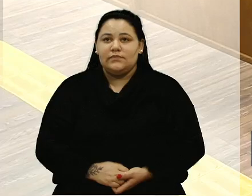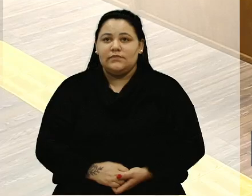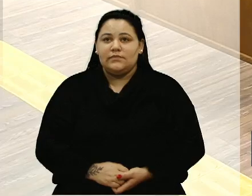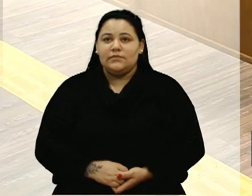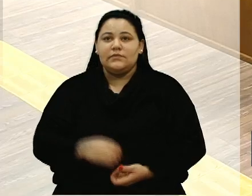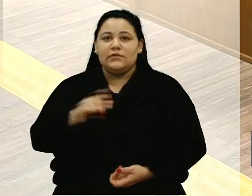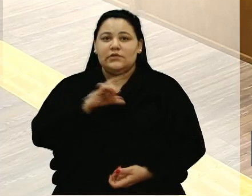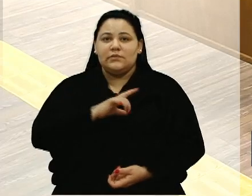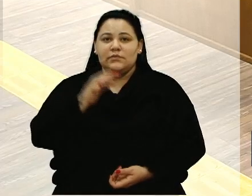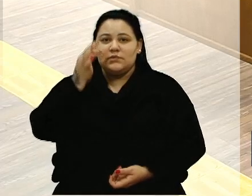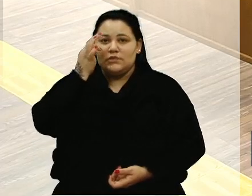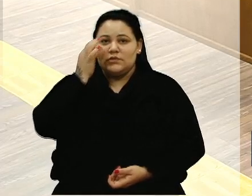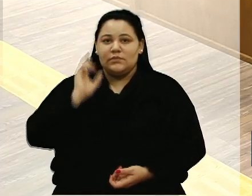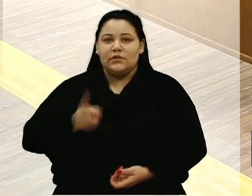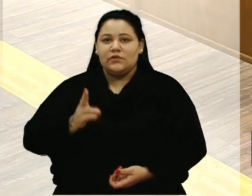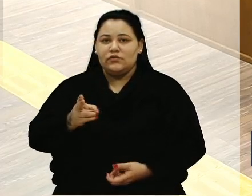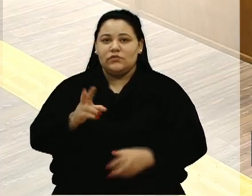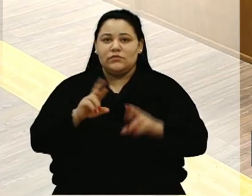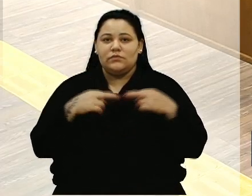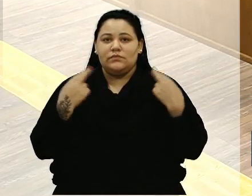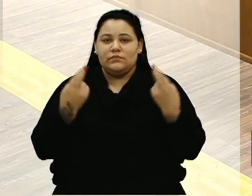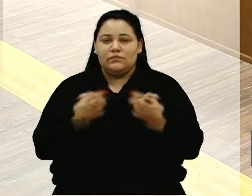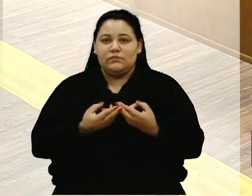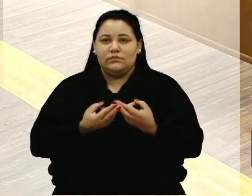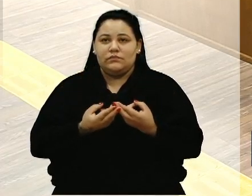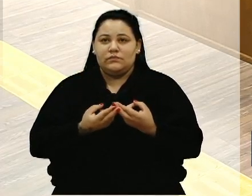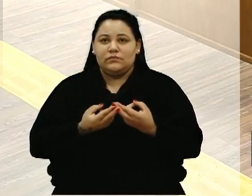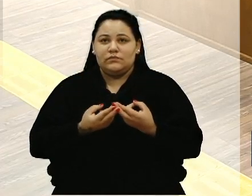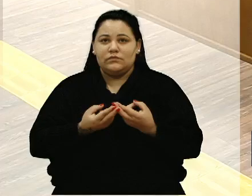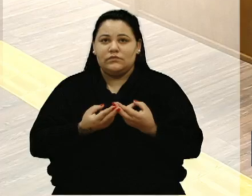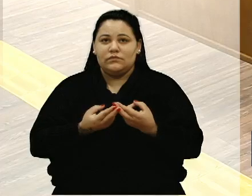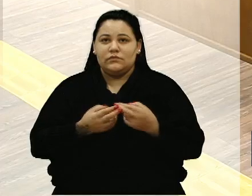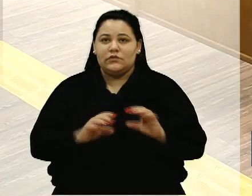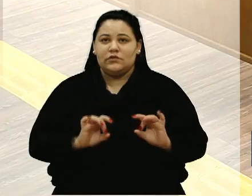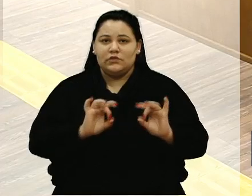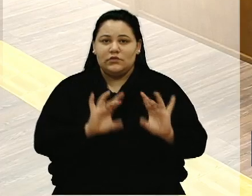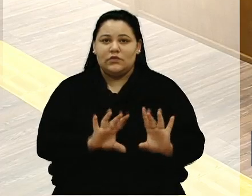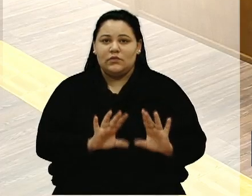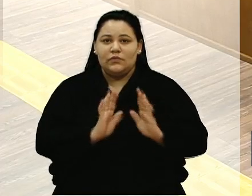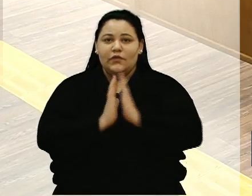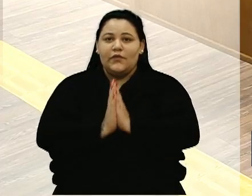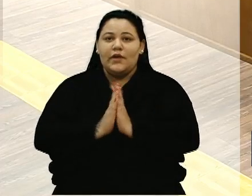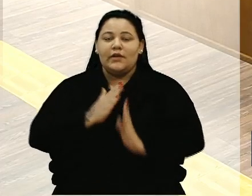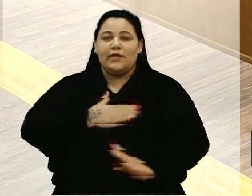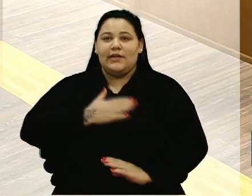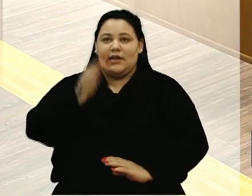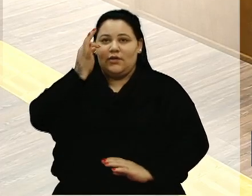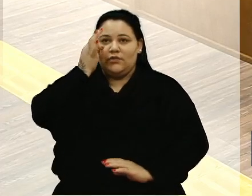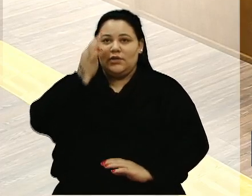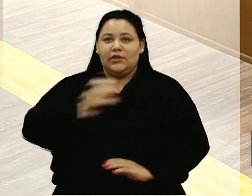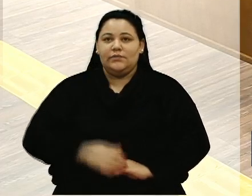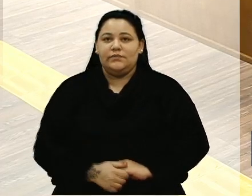temos presença para seguir com a sessão. Estão, só por favor, a minha presença.